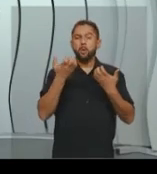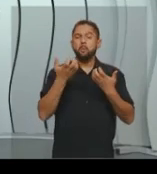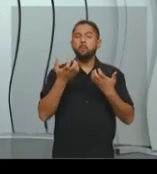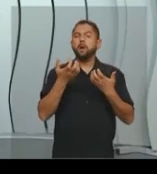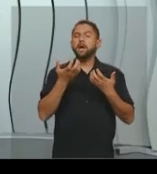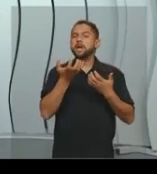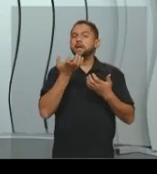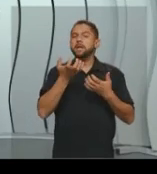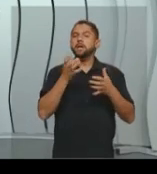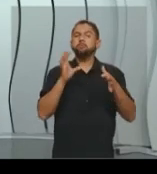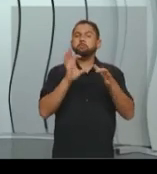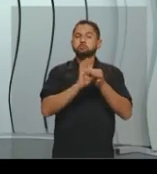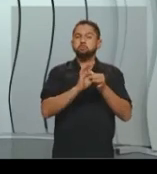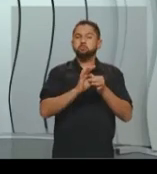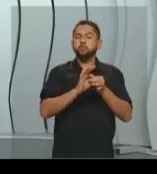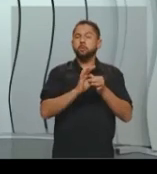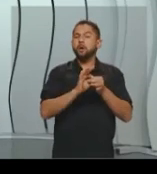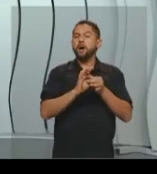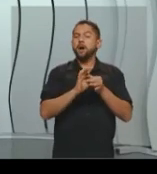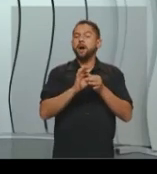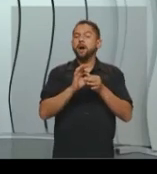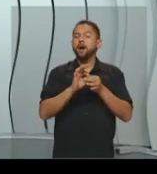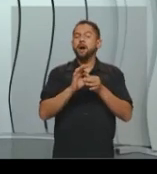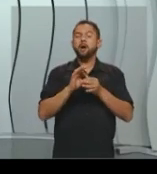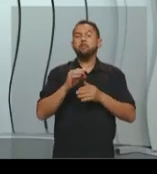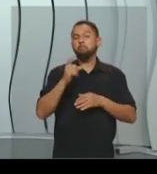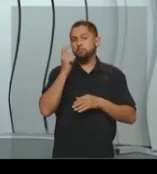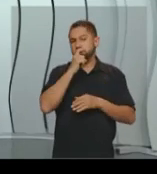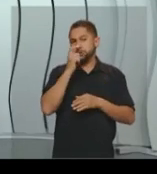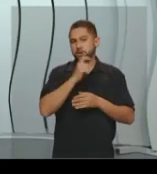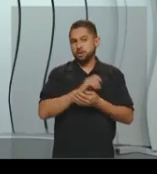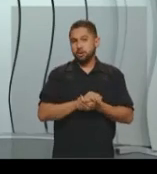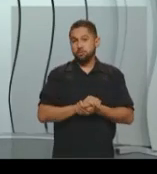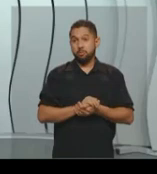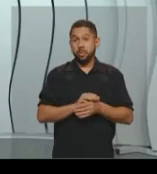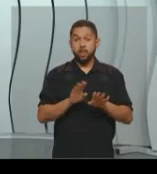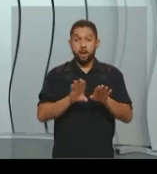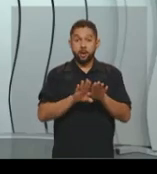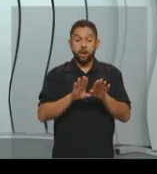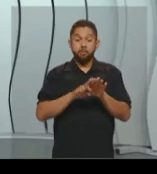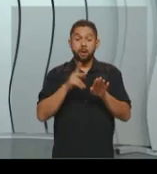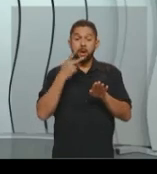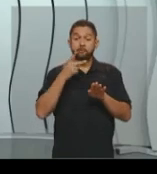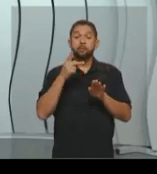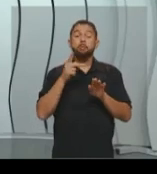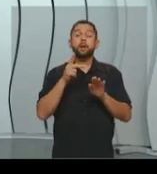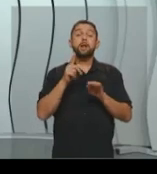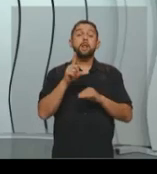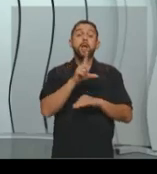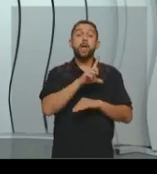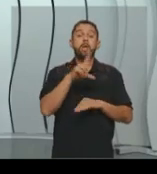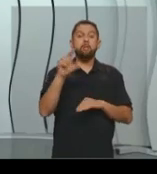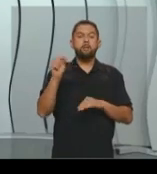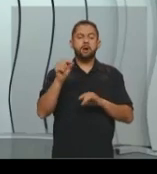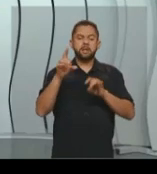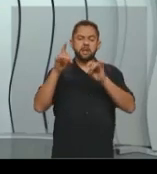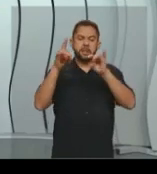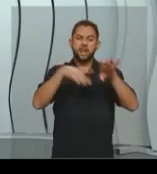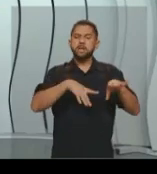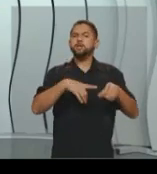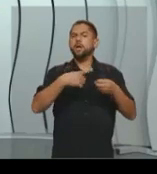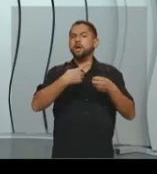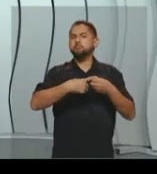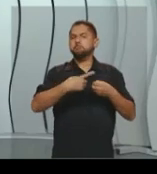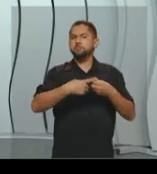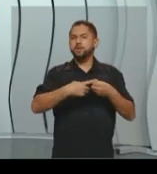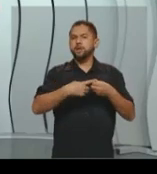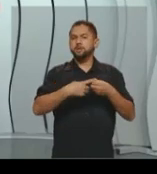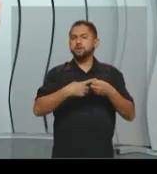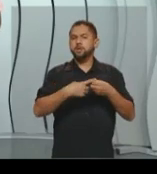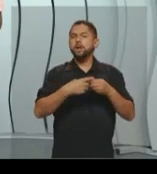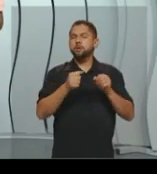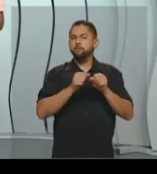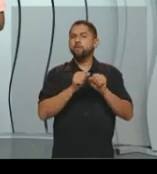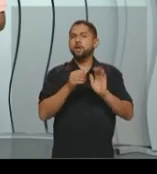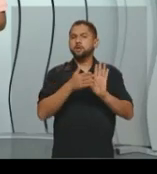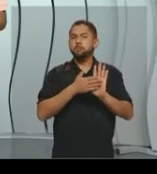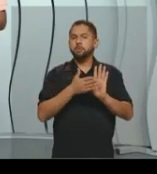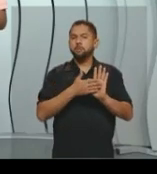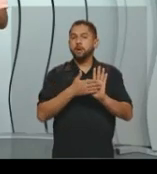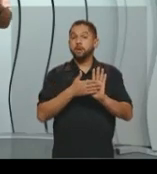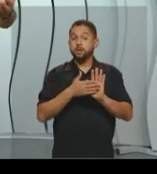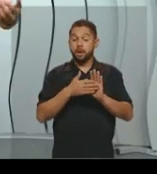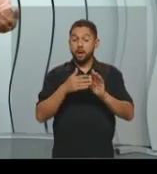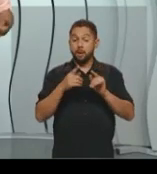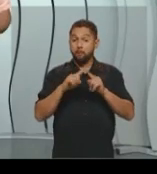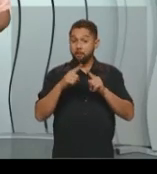proposta que fizeram a Sócrates é a possibilidade do exílio. E para Sócrates, sair da sua cidade era sair de um lugar onde ele